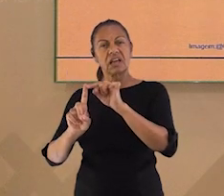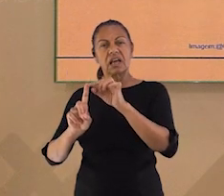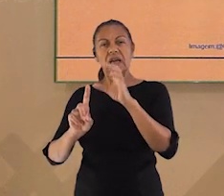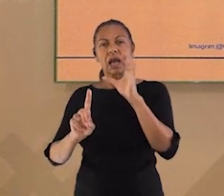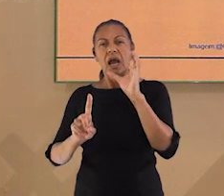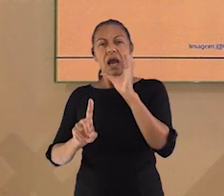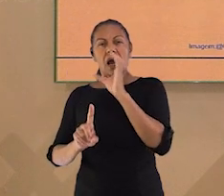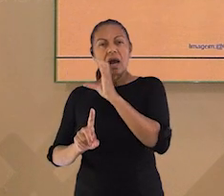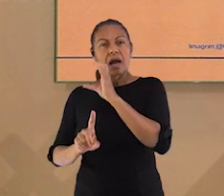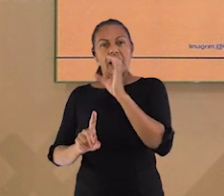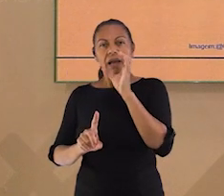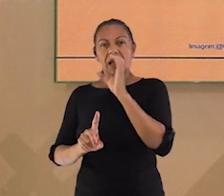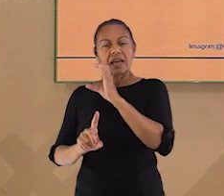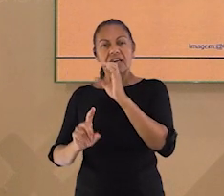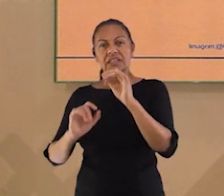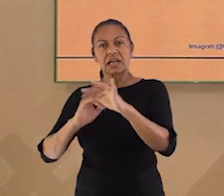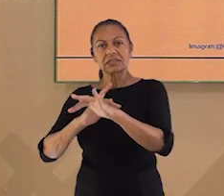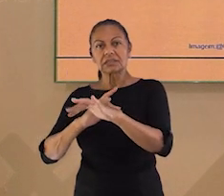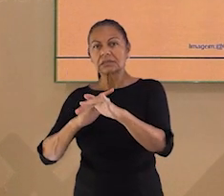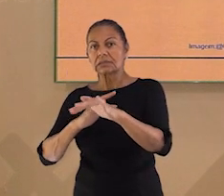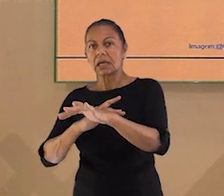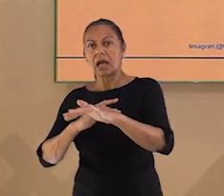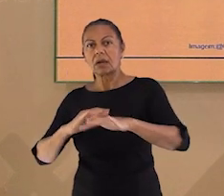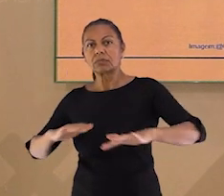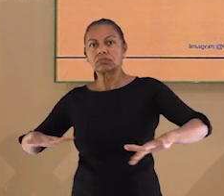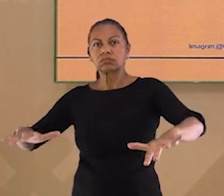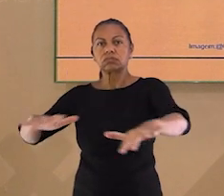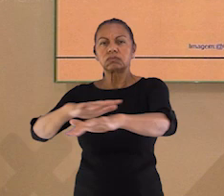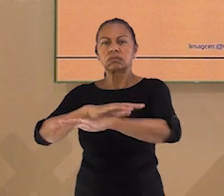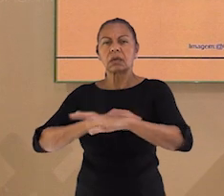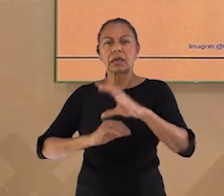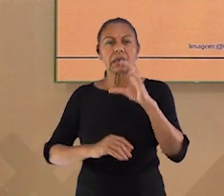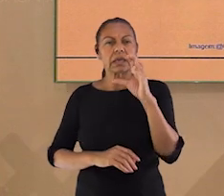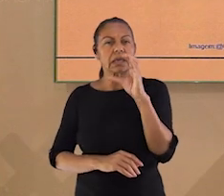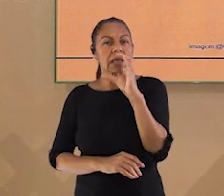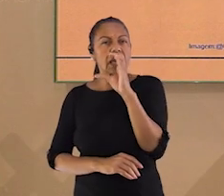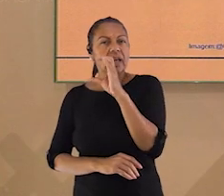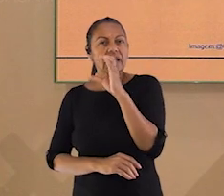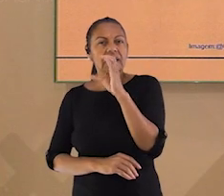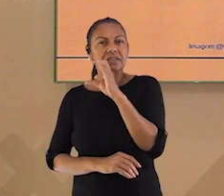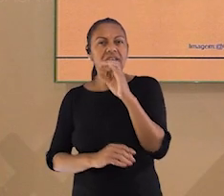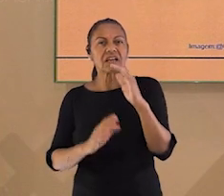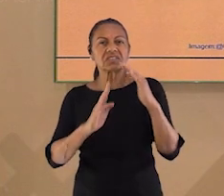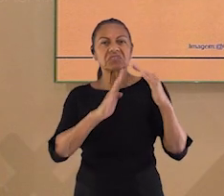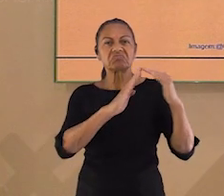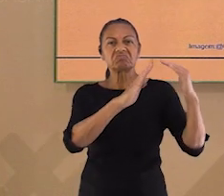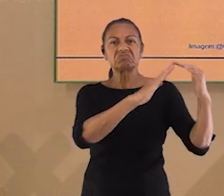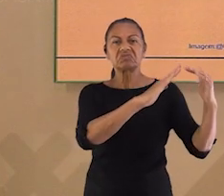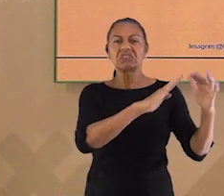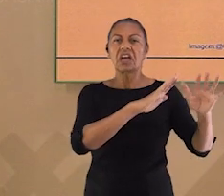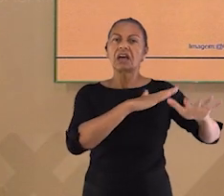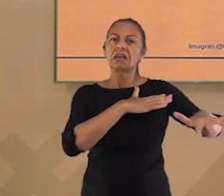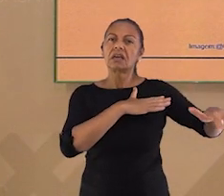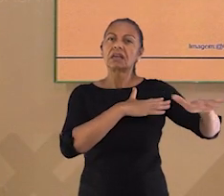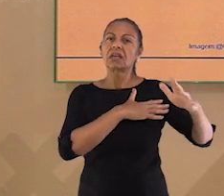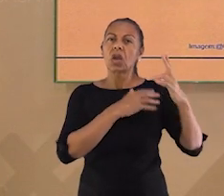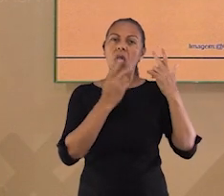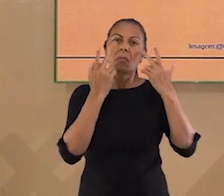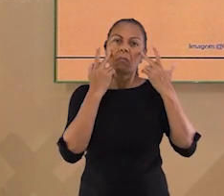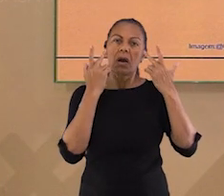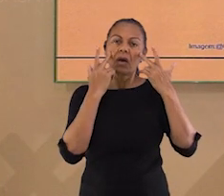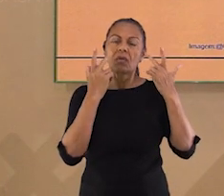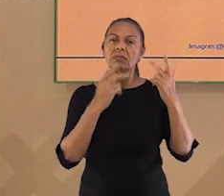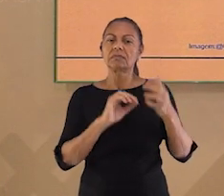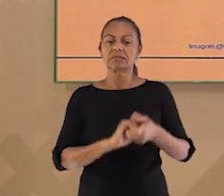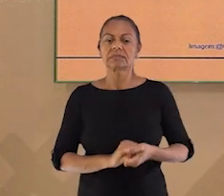origem térmica eleva as temperaturas das áreas urbanas e faz com que o calor da cidade grande se torne mais